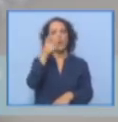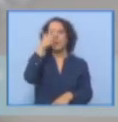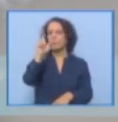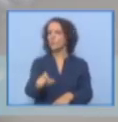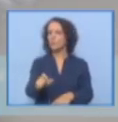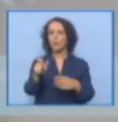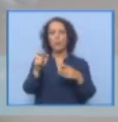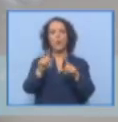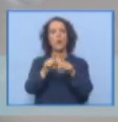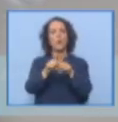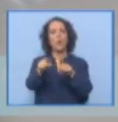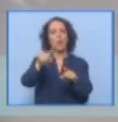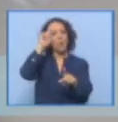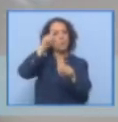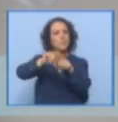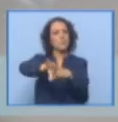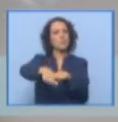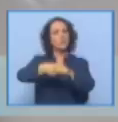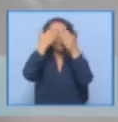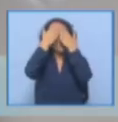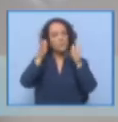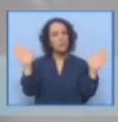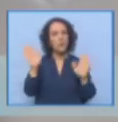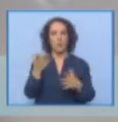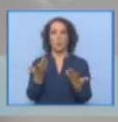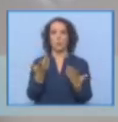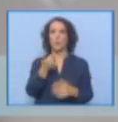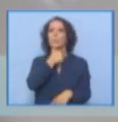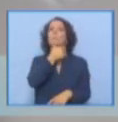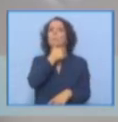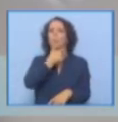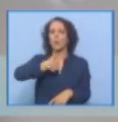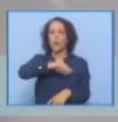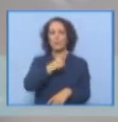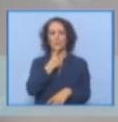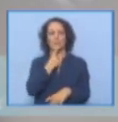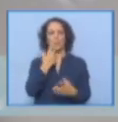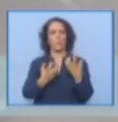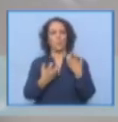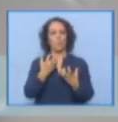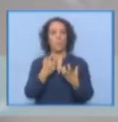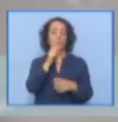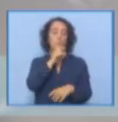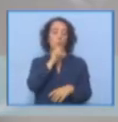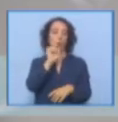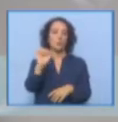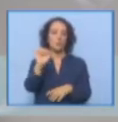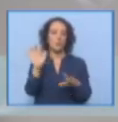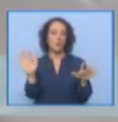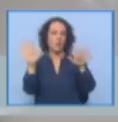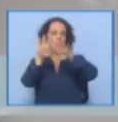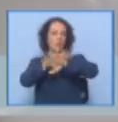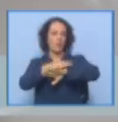há salvadores da pátria. Ora, isto pode ser entendido... Como é que se pode interpretar? Pode ser entendido naturalmente como uma maneira discreta